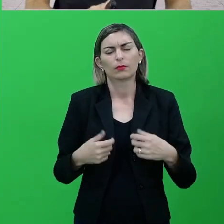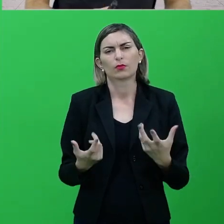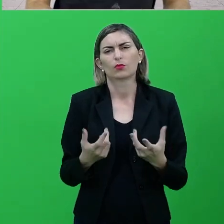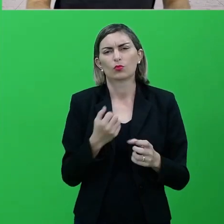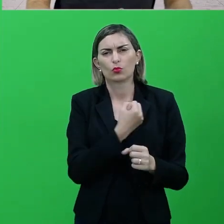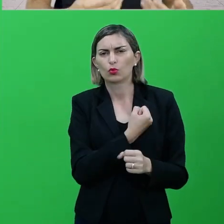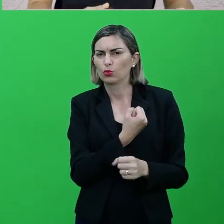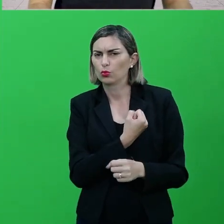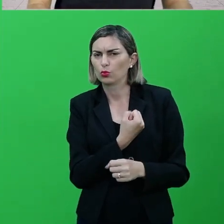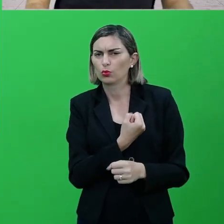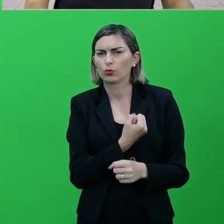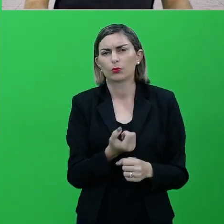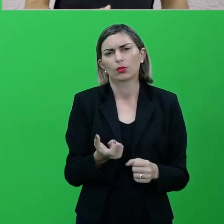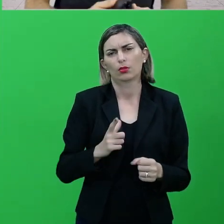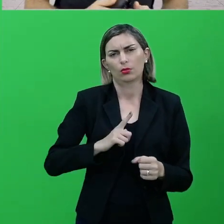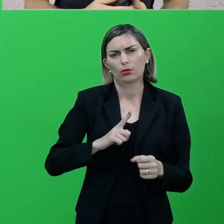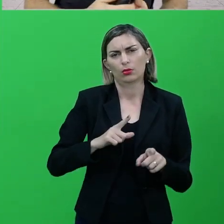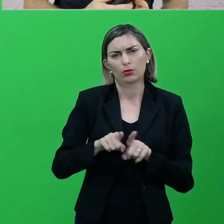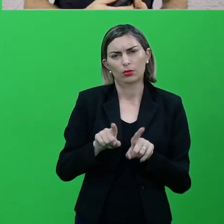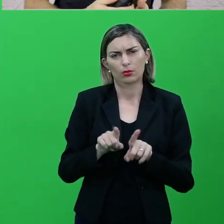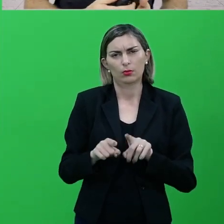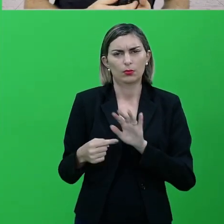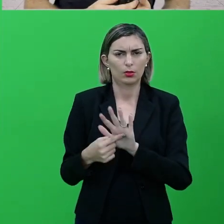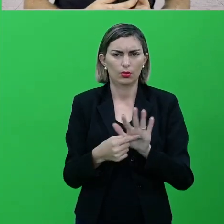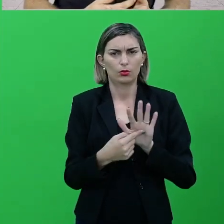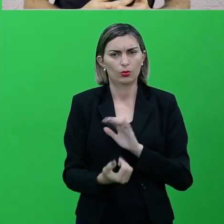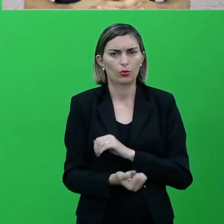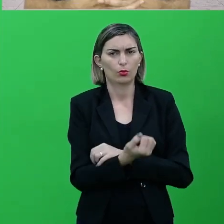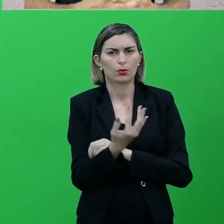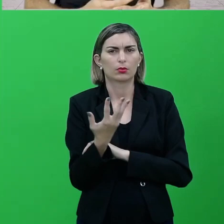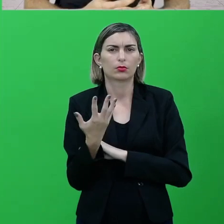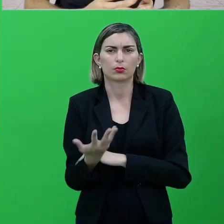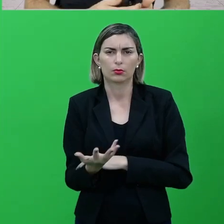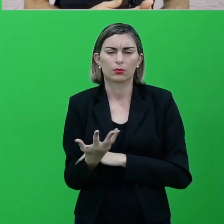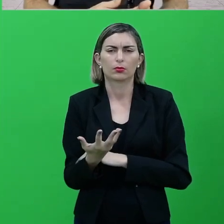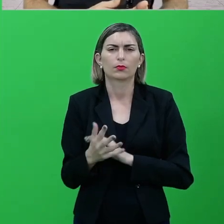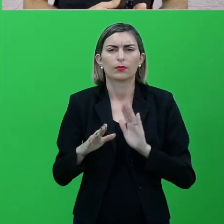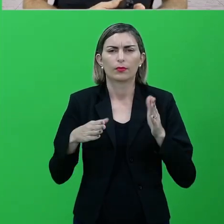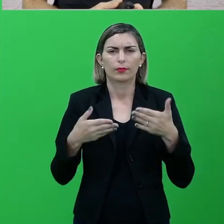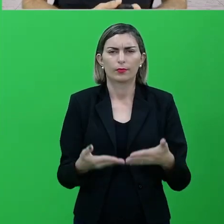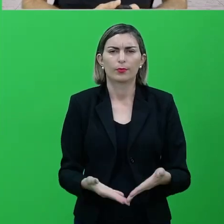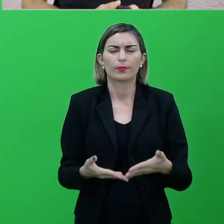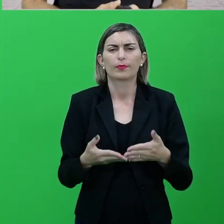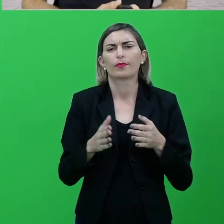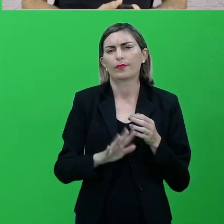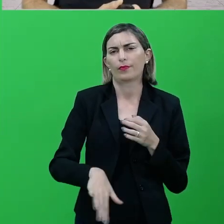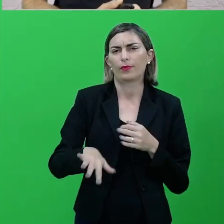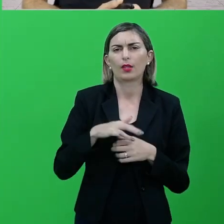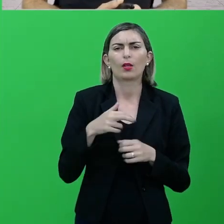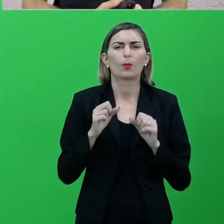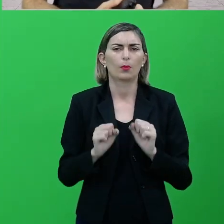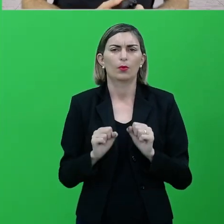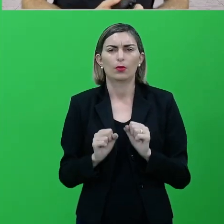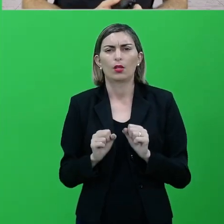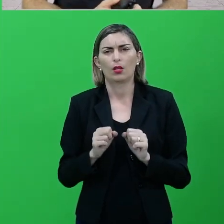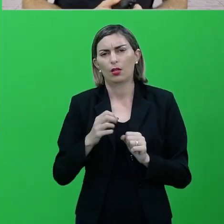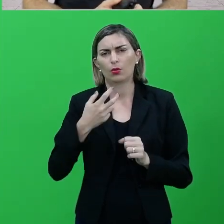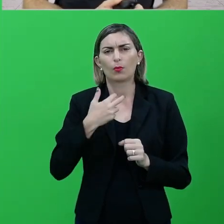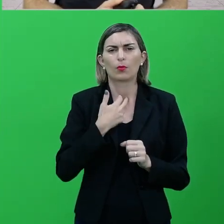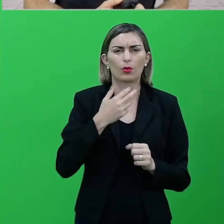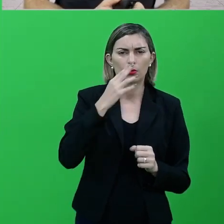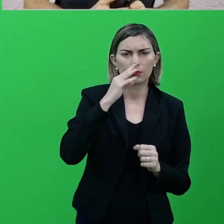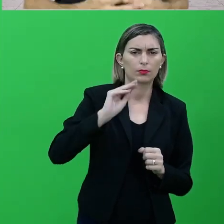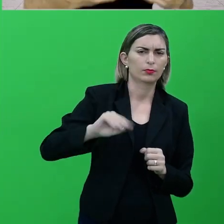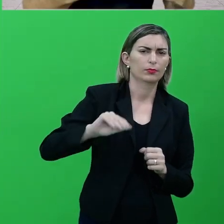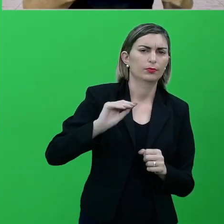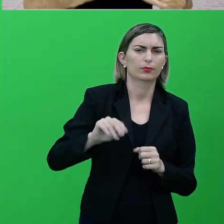números, né, e ter também indicadores quantitativos, especificamente no setor público não se vai poder desprezar o